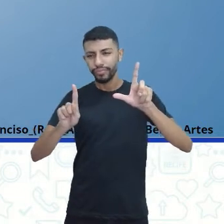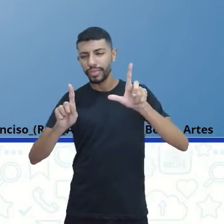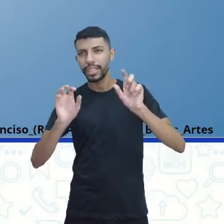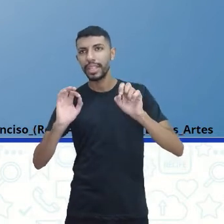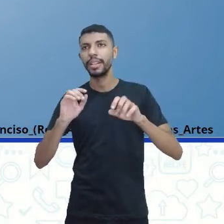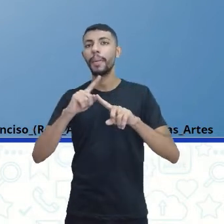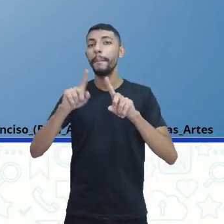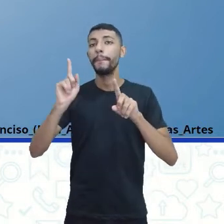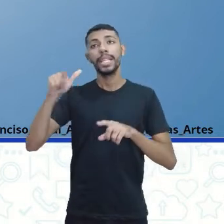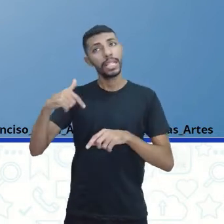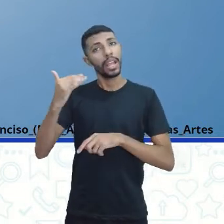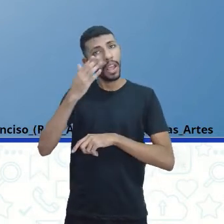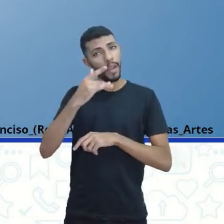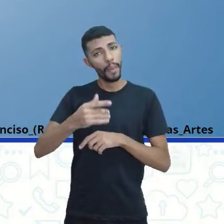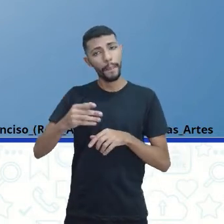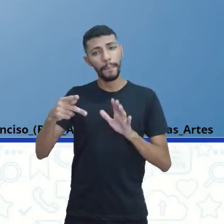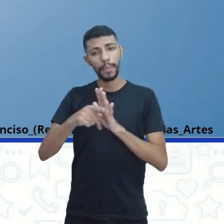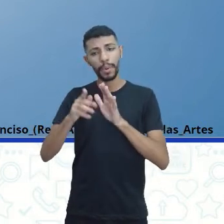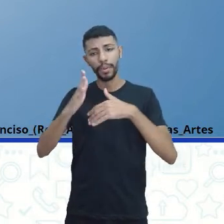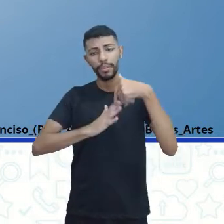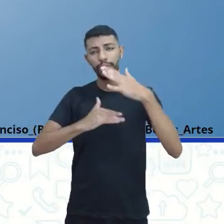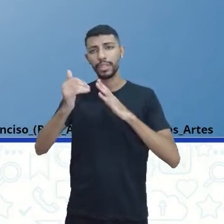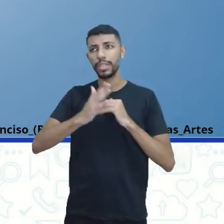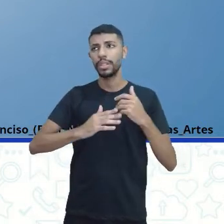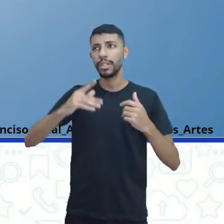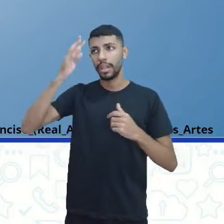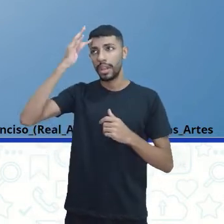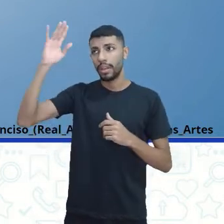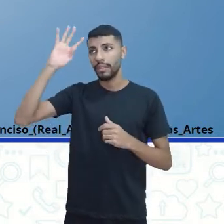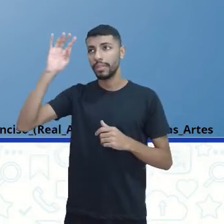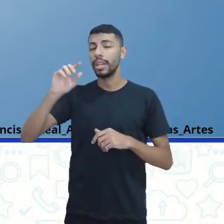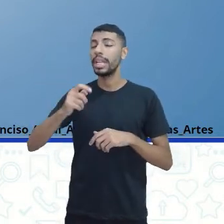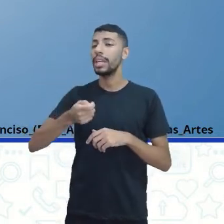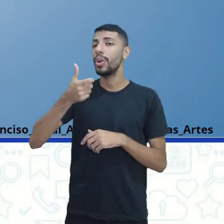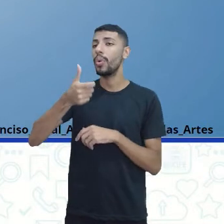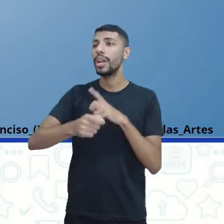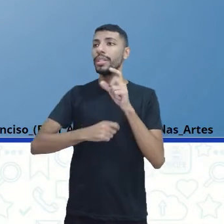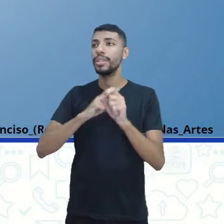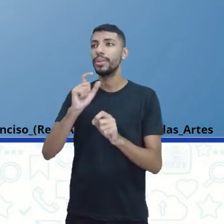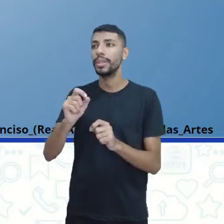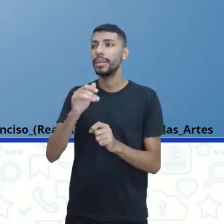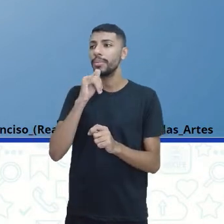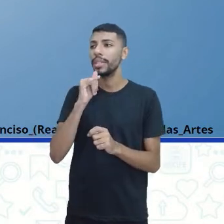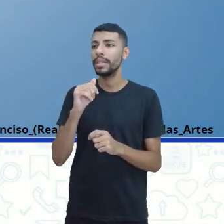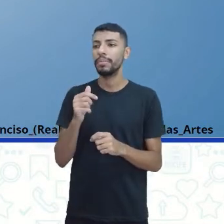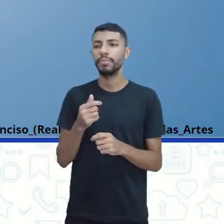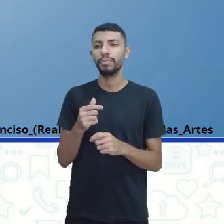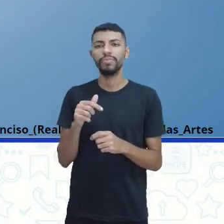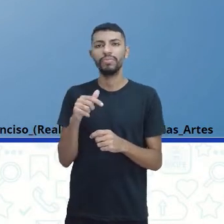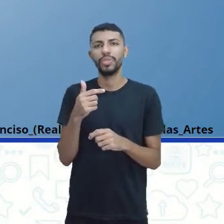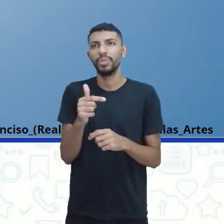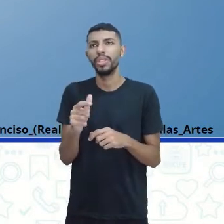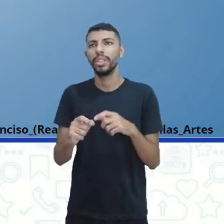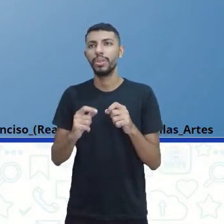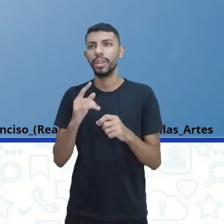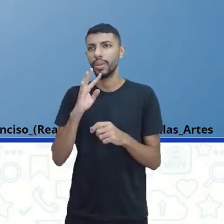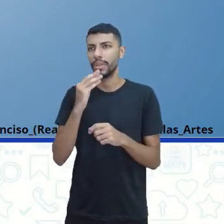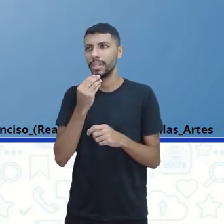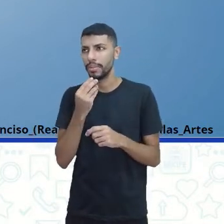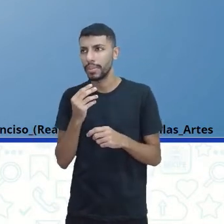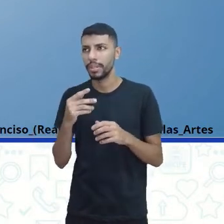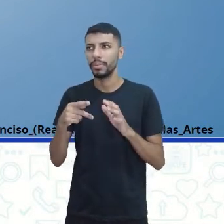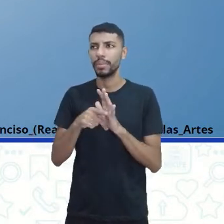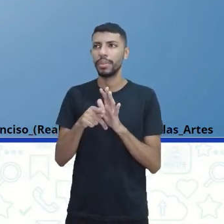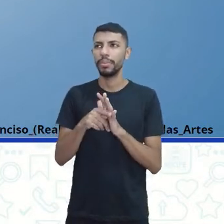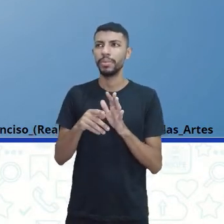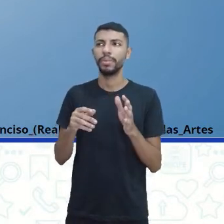um filósofo que, como eu posso dizer, ele quase que não buscava um reconhecimento ou fama, né? Acho que Platão e